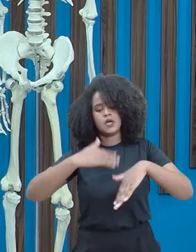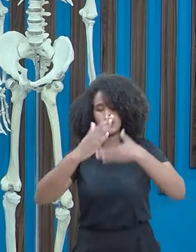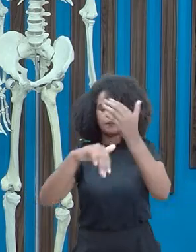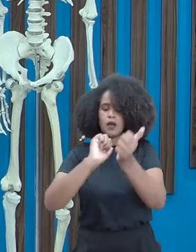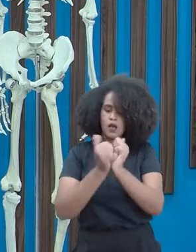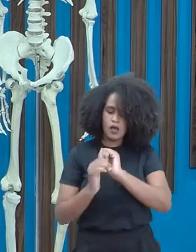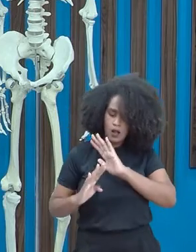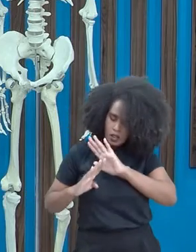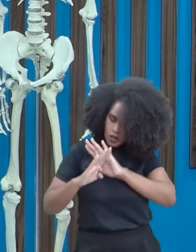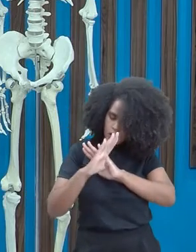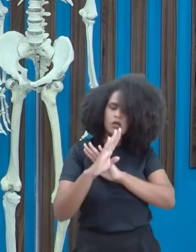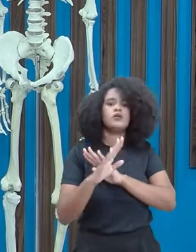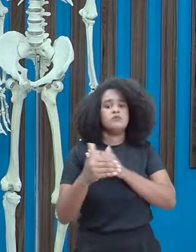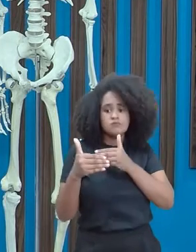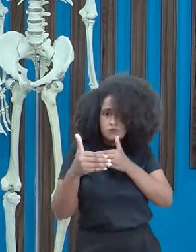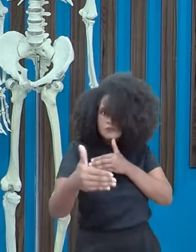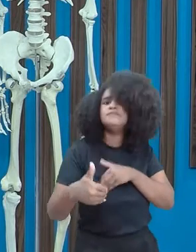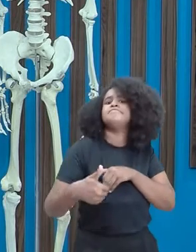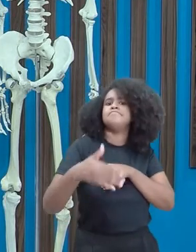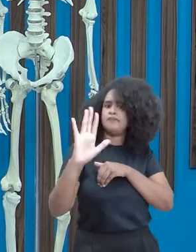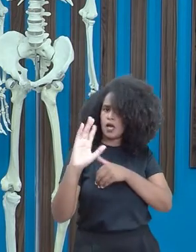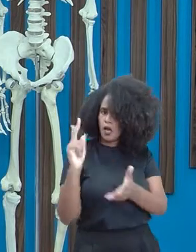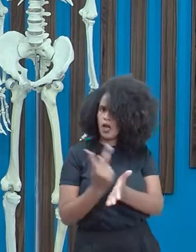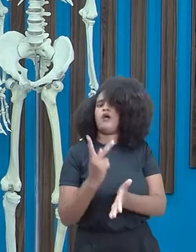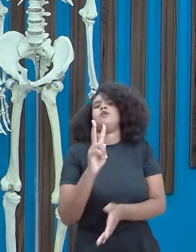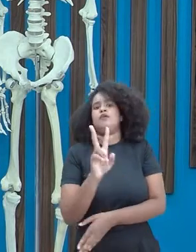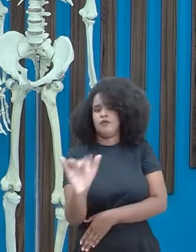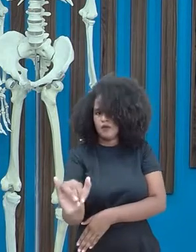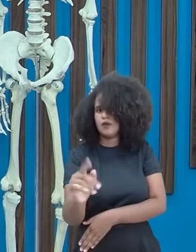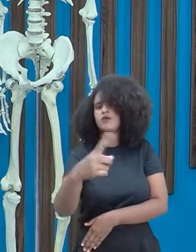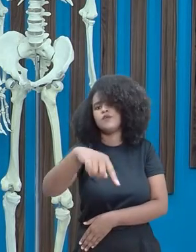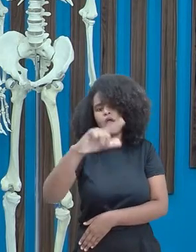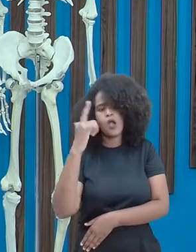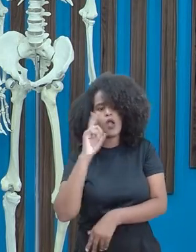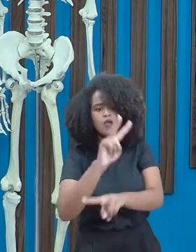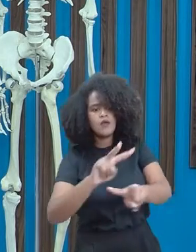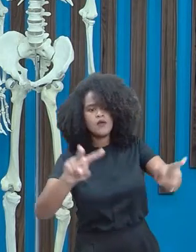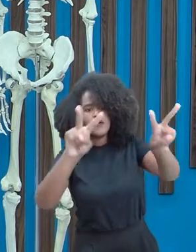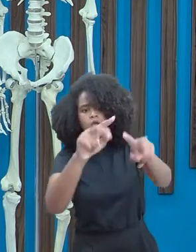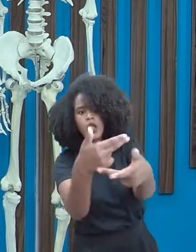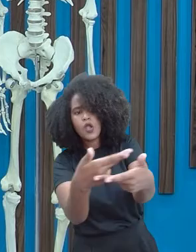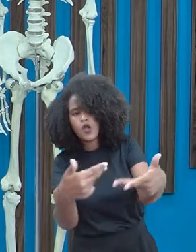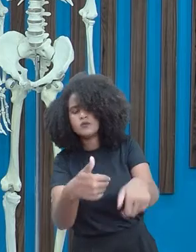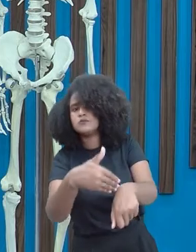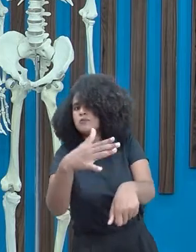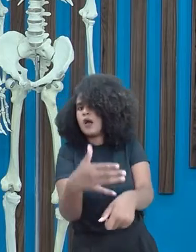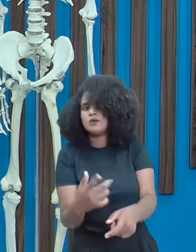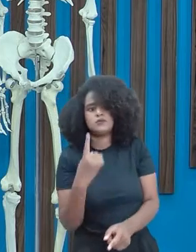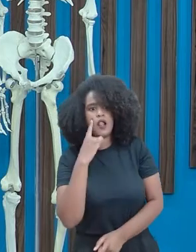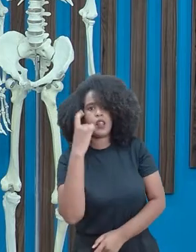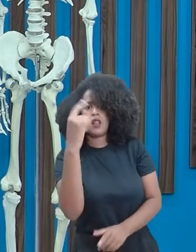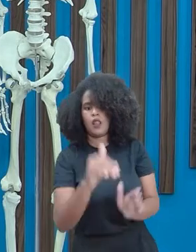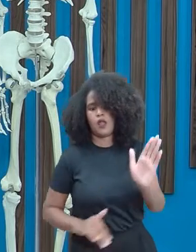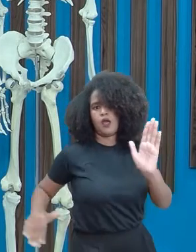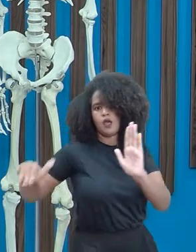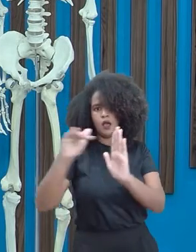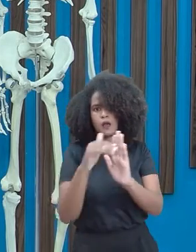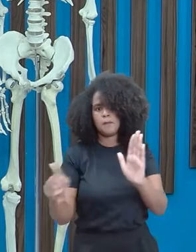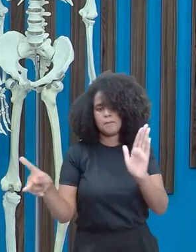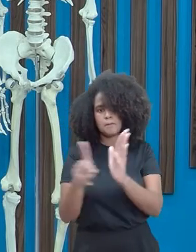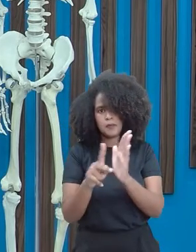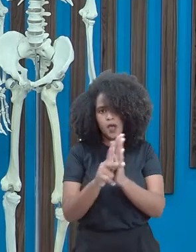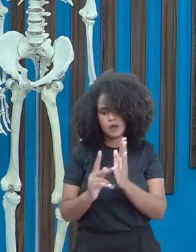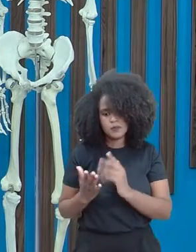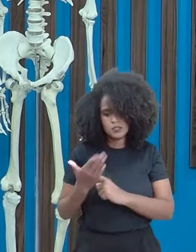ter mais, né? Vocês vão acompanhar algo muito mais fantástico em relação aí a esses equipamentos tecnológicos. Eu